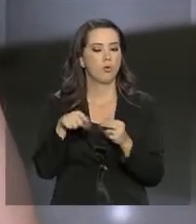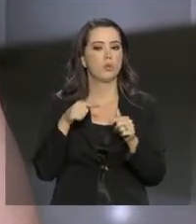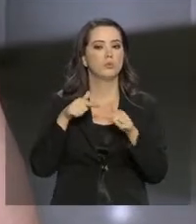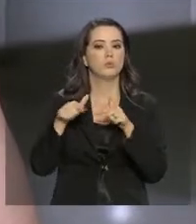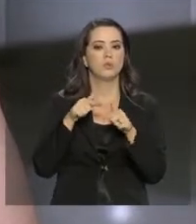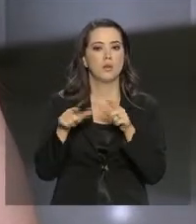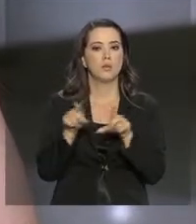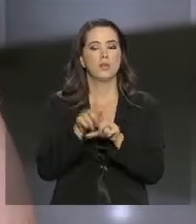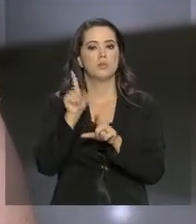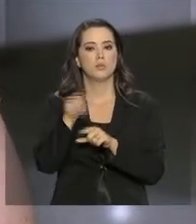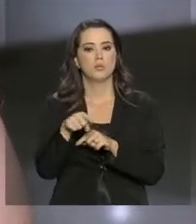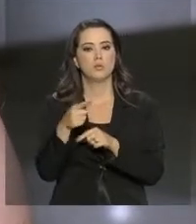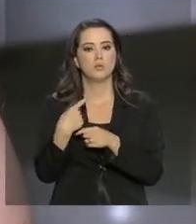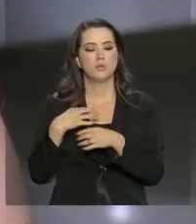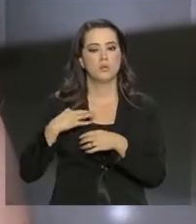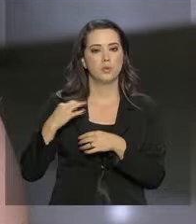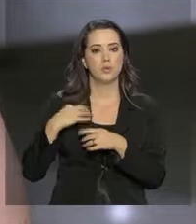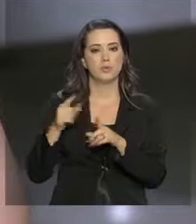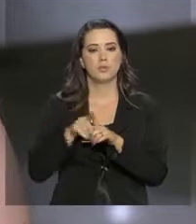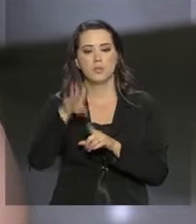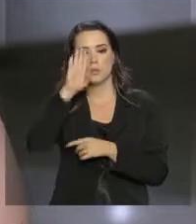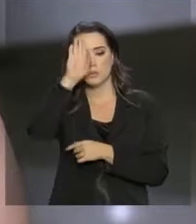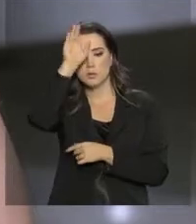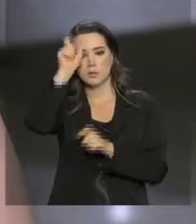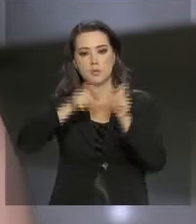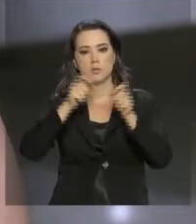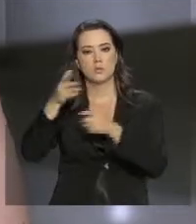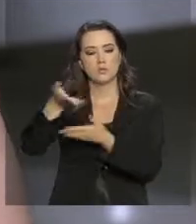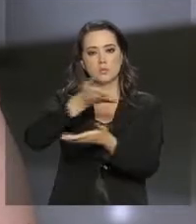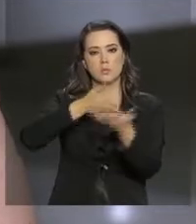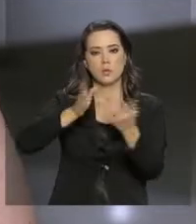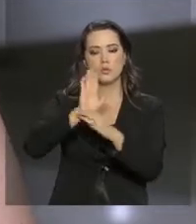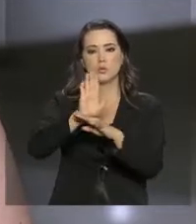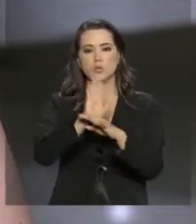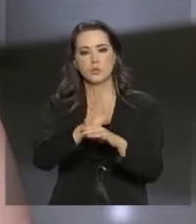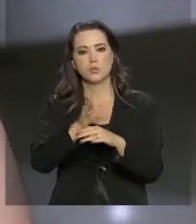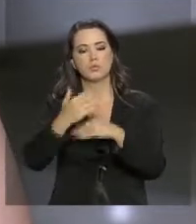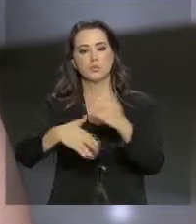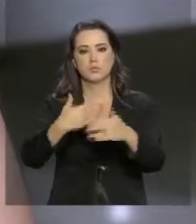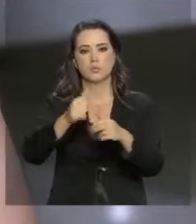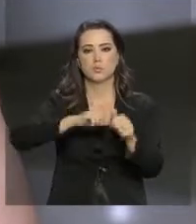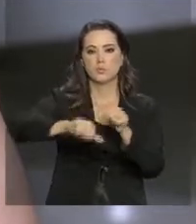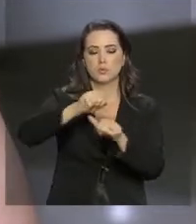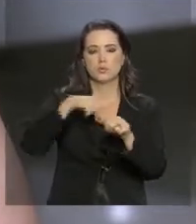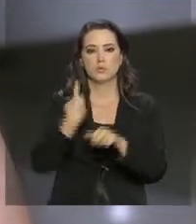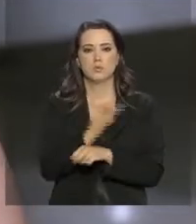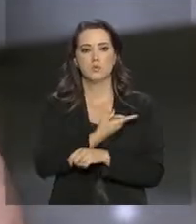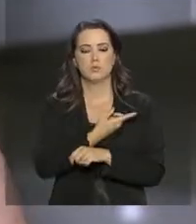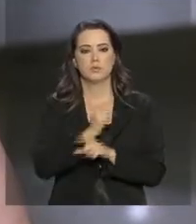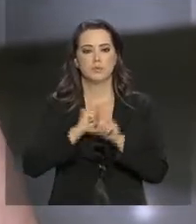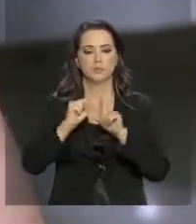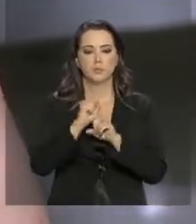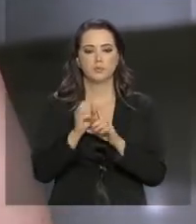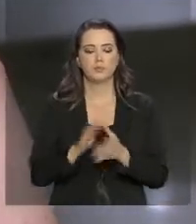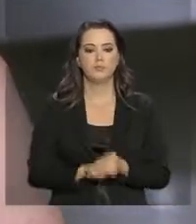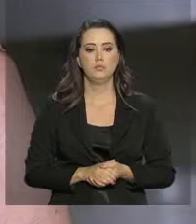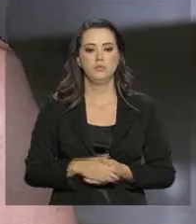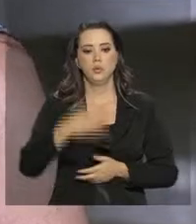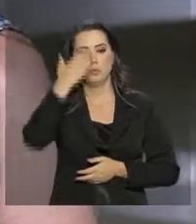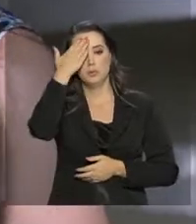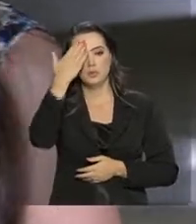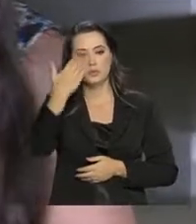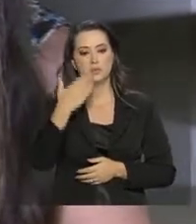e principalmente que as pessoas se engajem se envolvam e ajudem a transformar nossa sociedade obrigado verônica pela